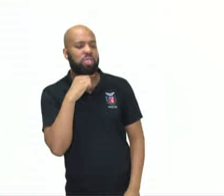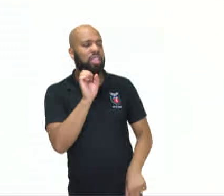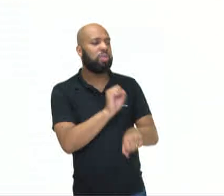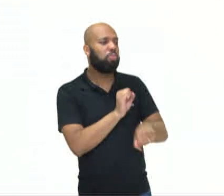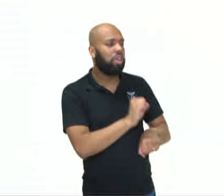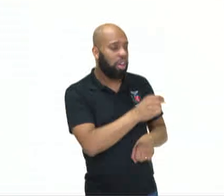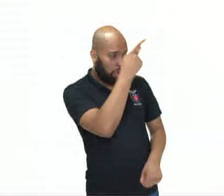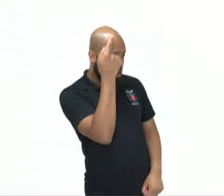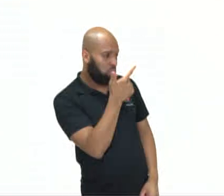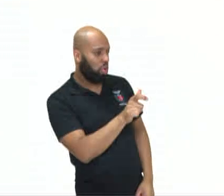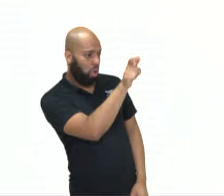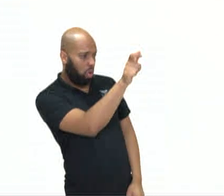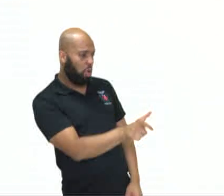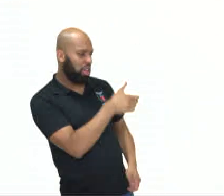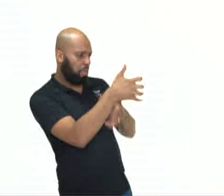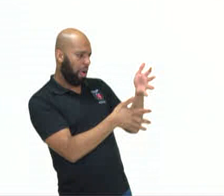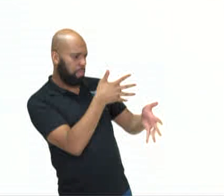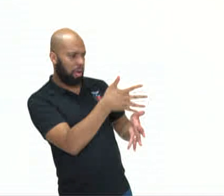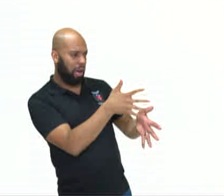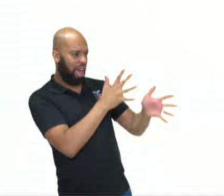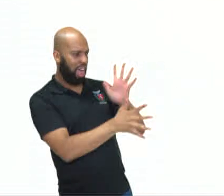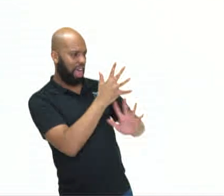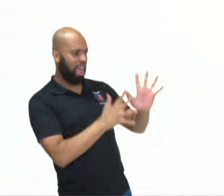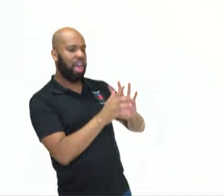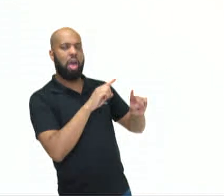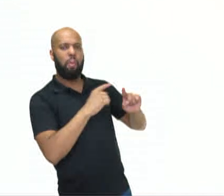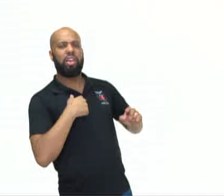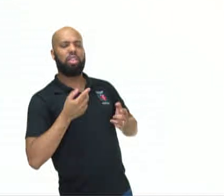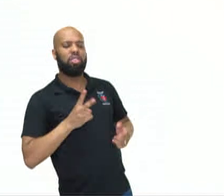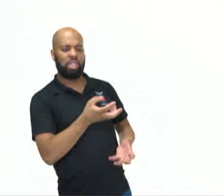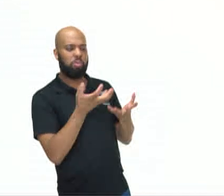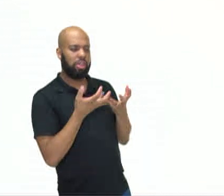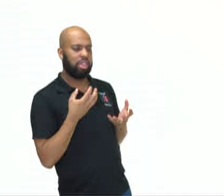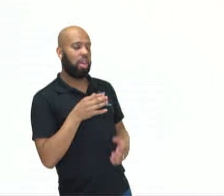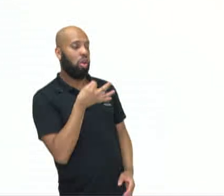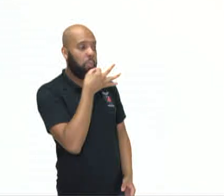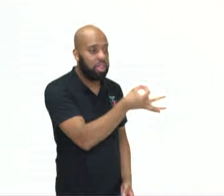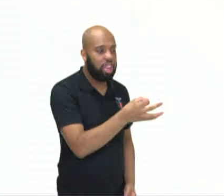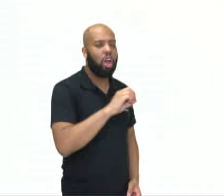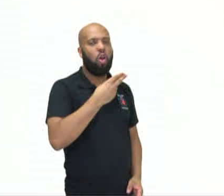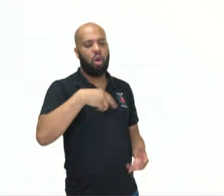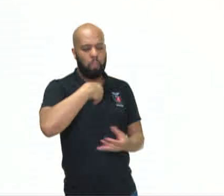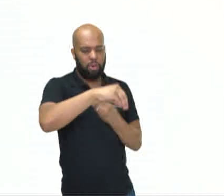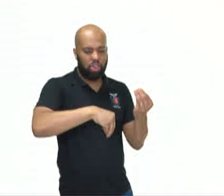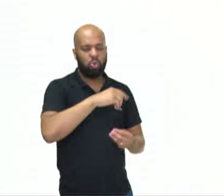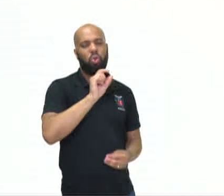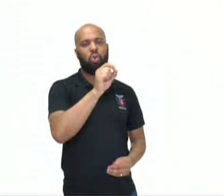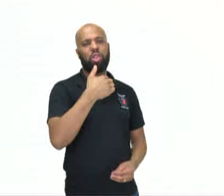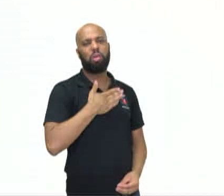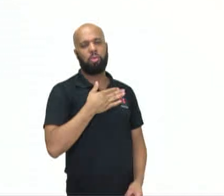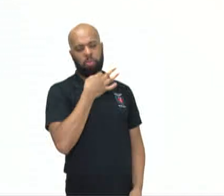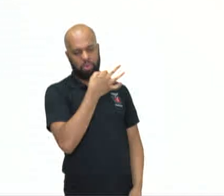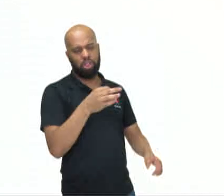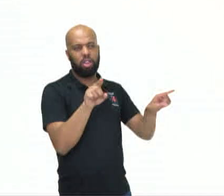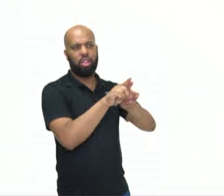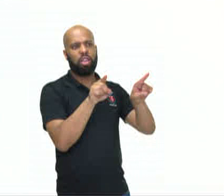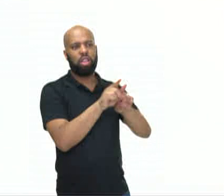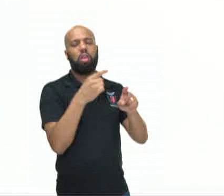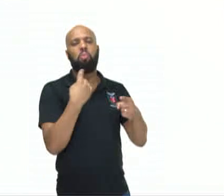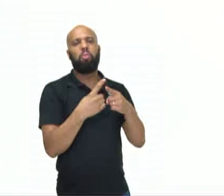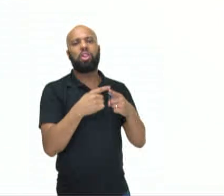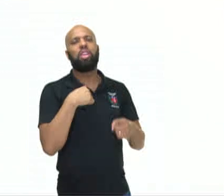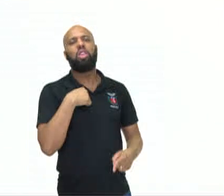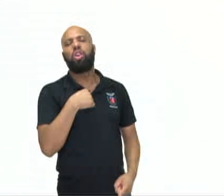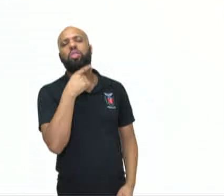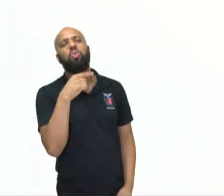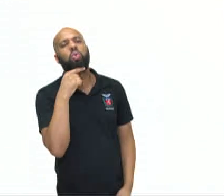diz sem logo dar um palpite melhor, sem misturar o que ele diz com aquilo que a gente tem a dizer. Nossa